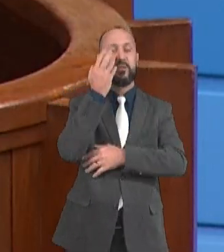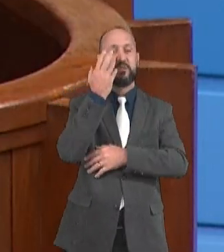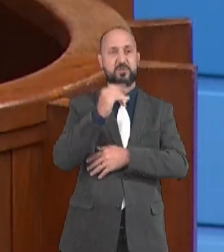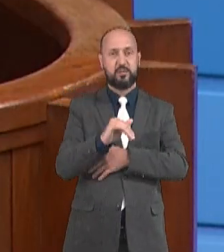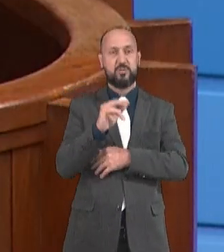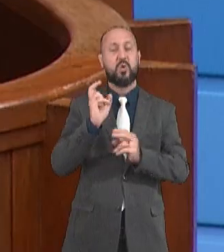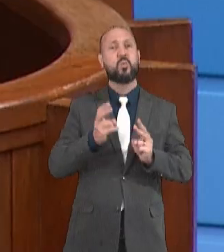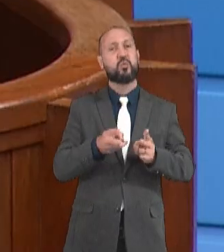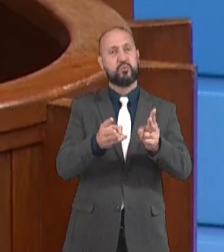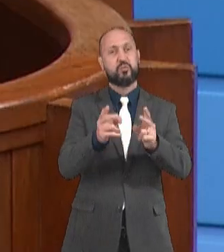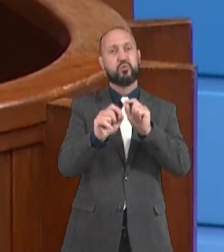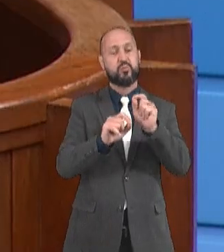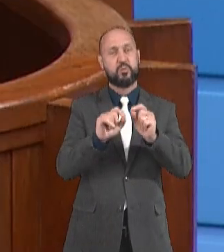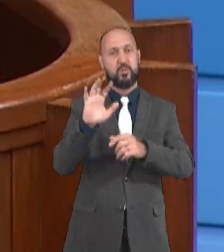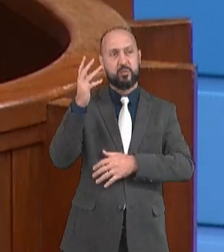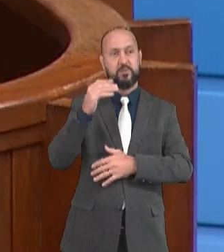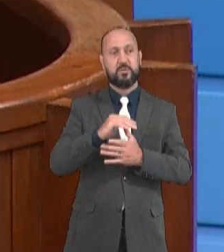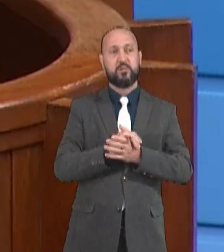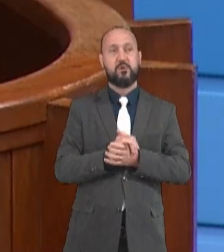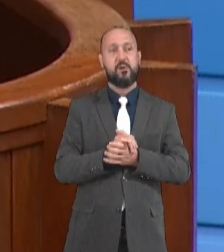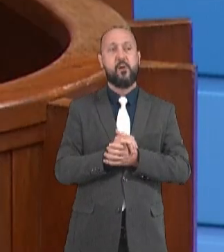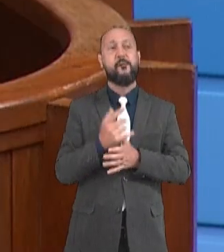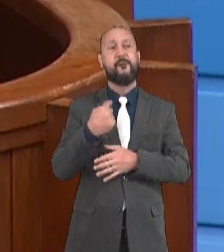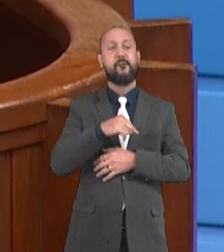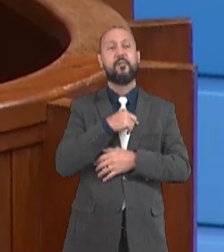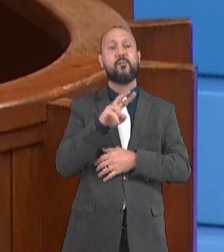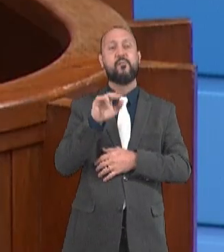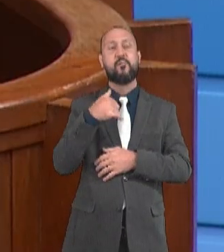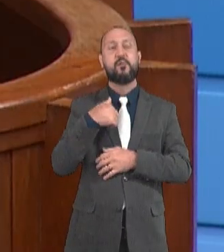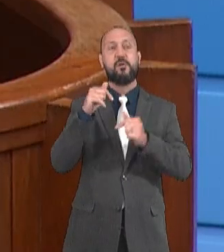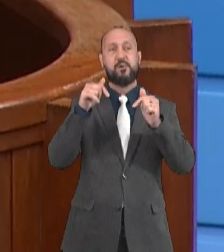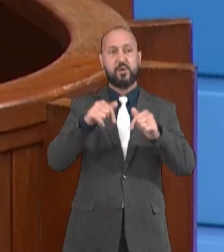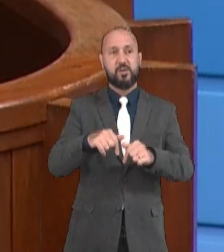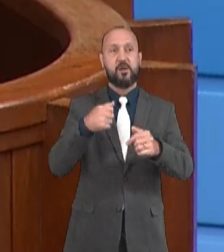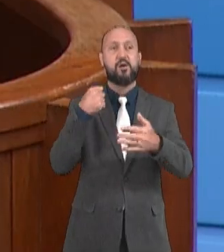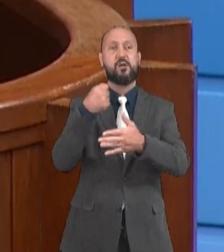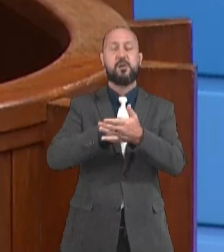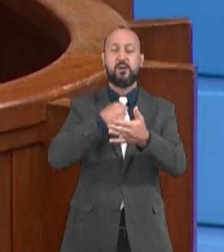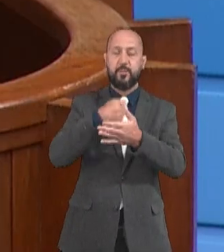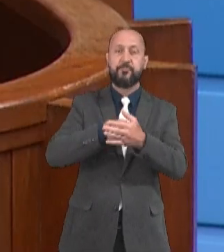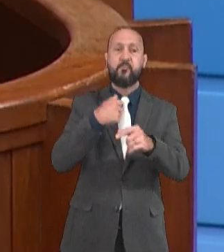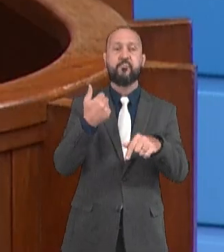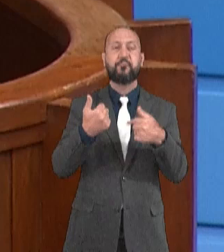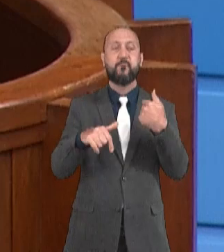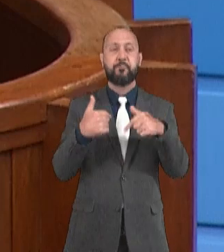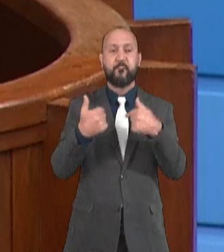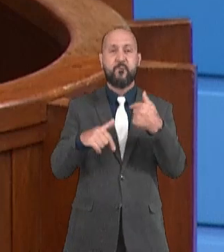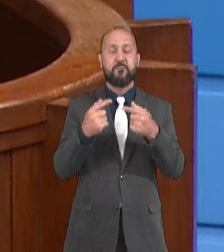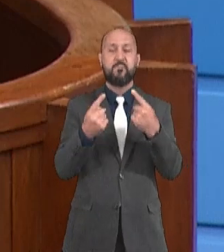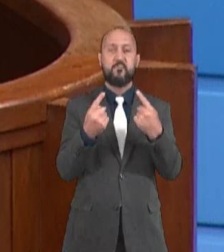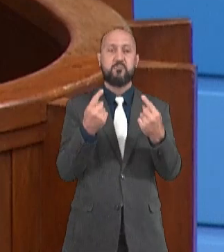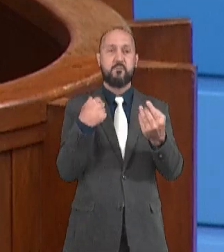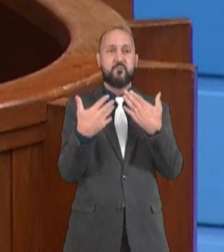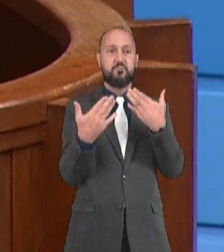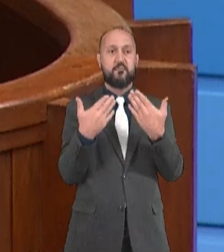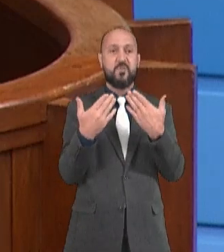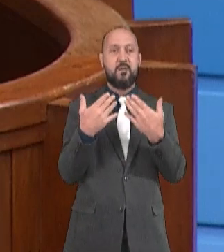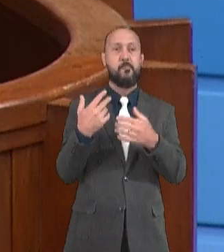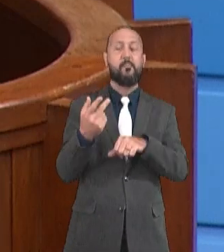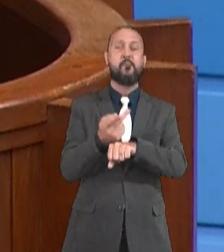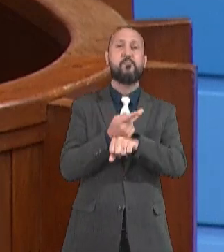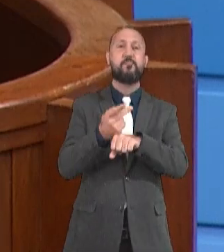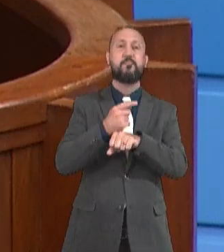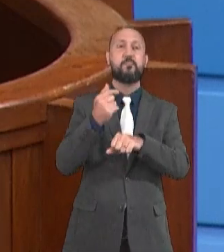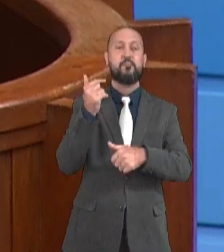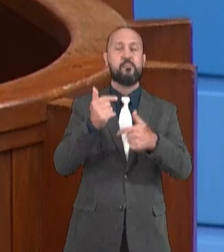as nossas crianças continue acontecendo. E nós vamos estar aqui defendendo, trabalhando, dialogando e